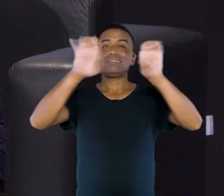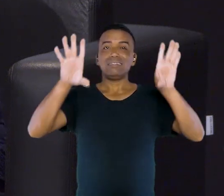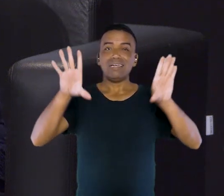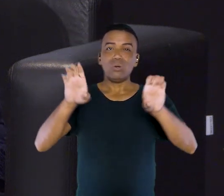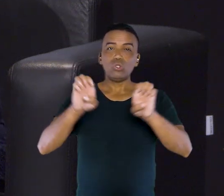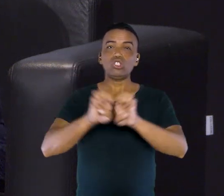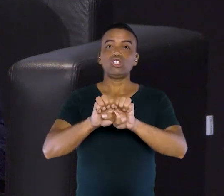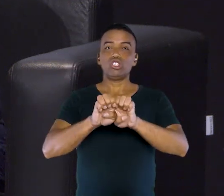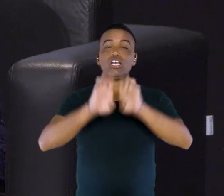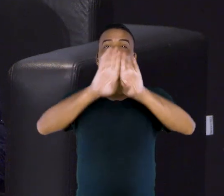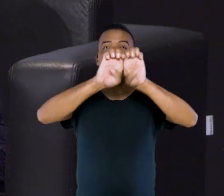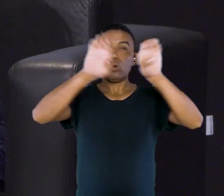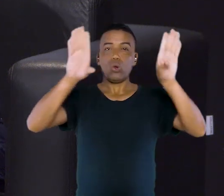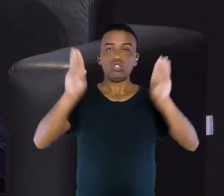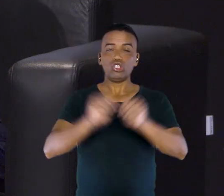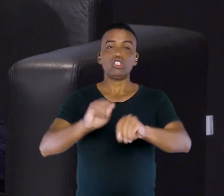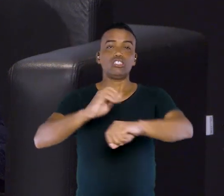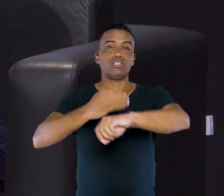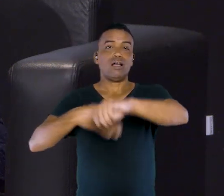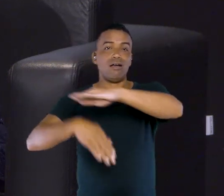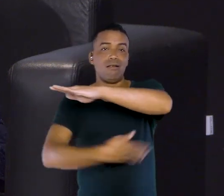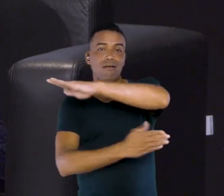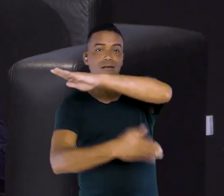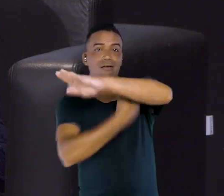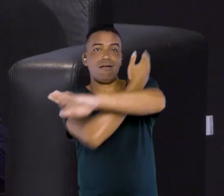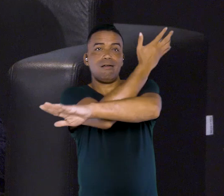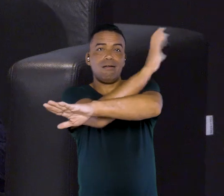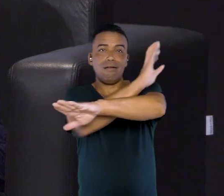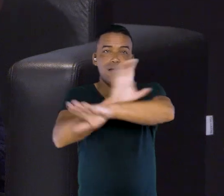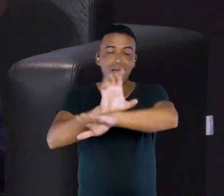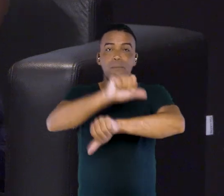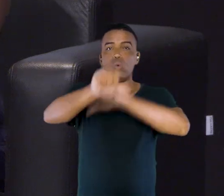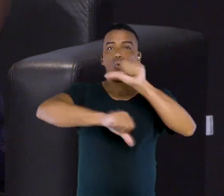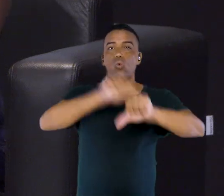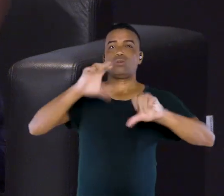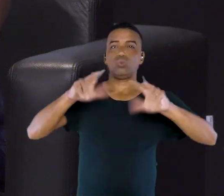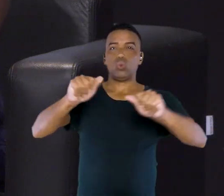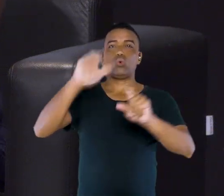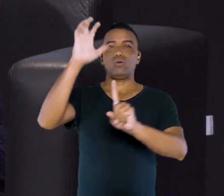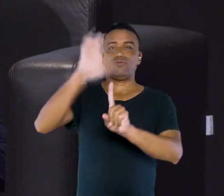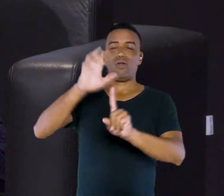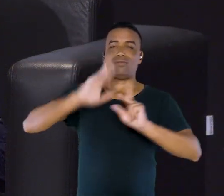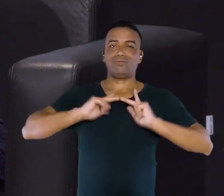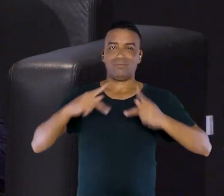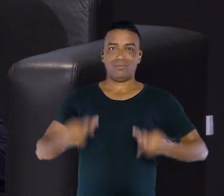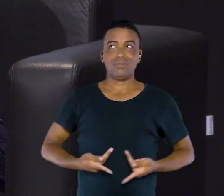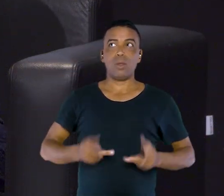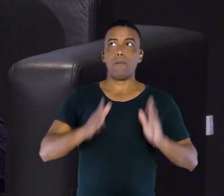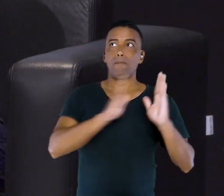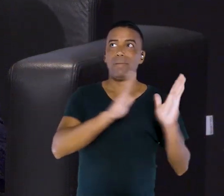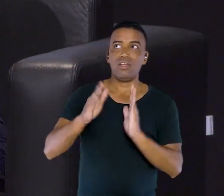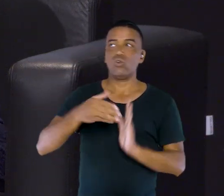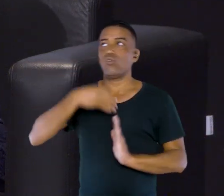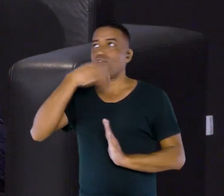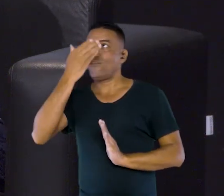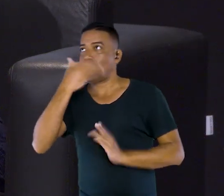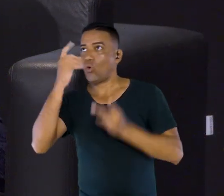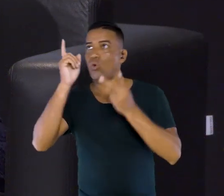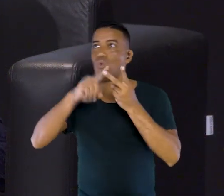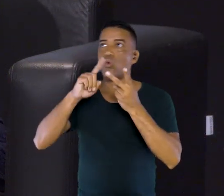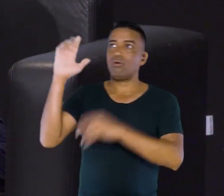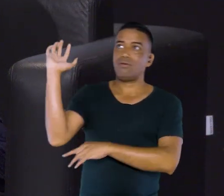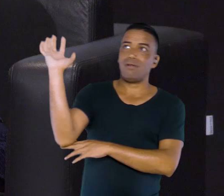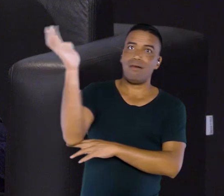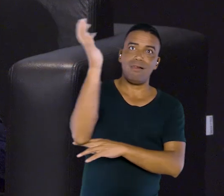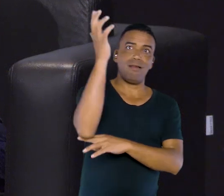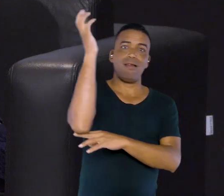Principalmente nossos humanos, que a gente tem esse cotidiano da pesca, época das frutas,